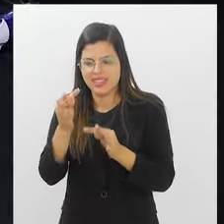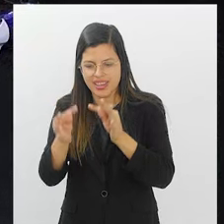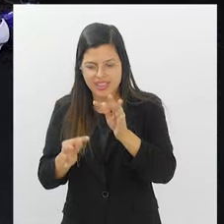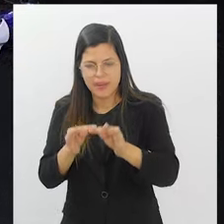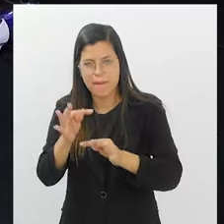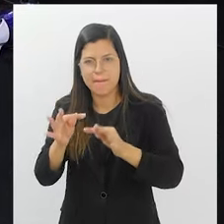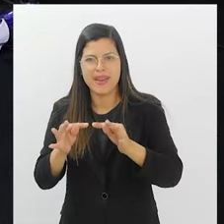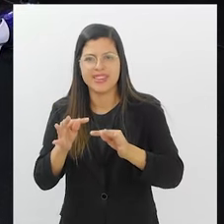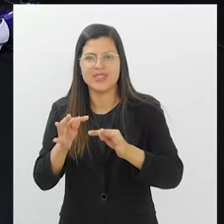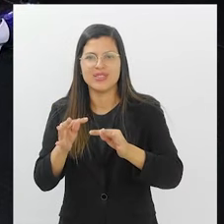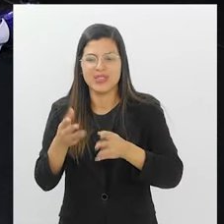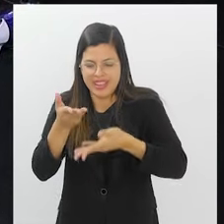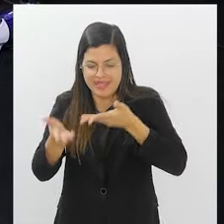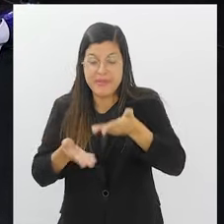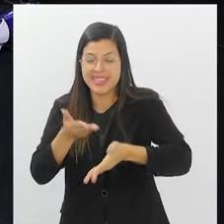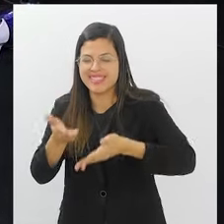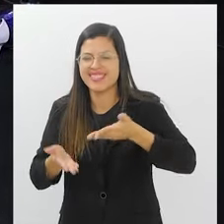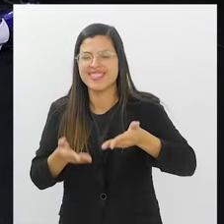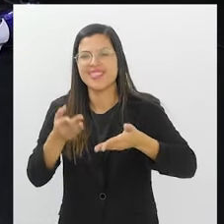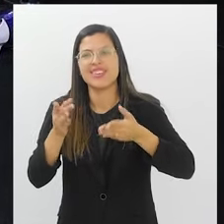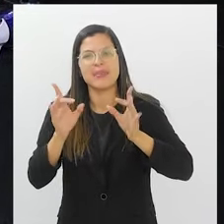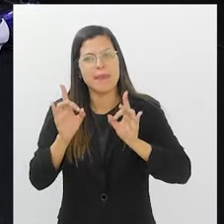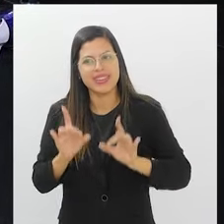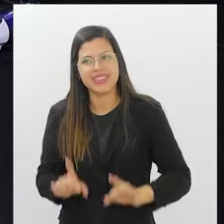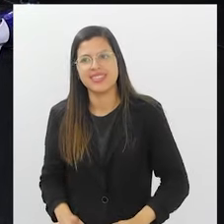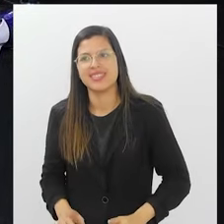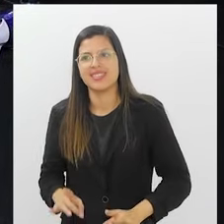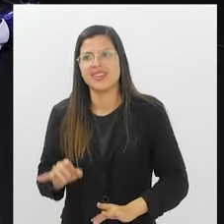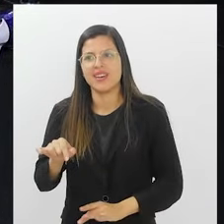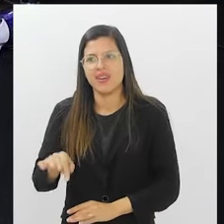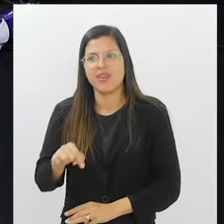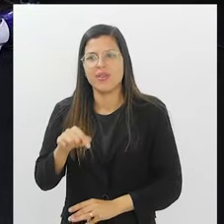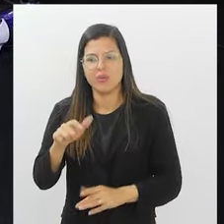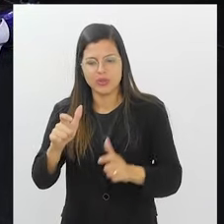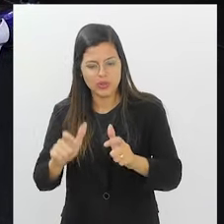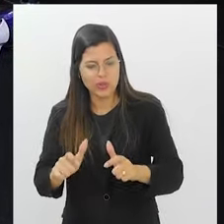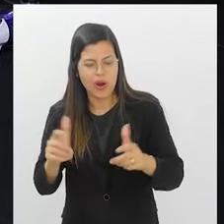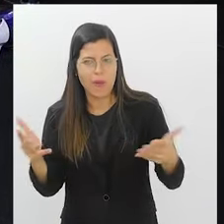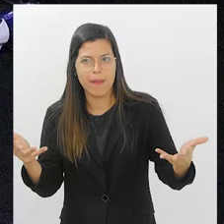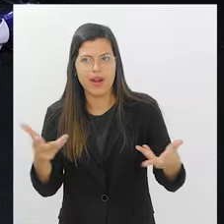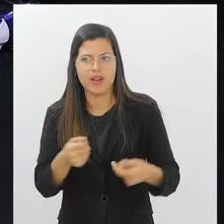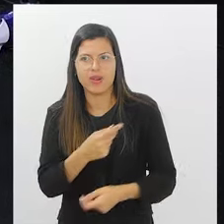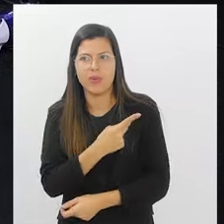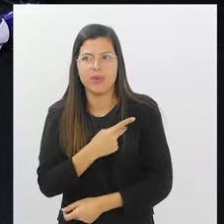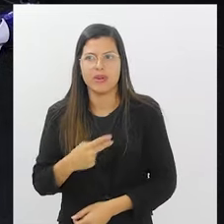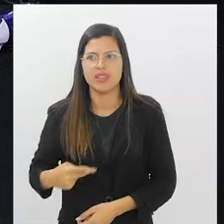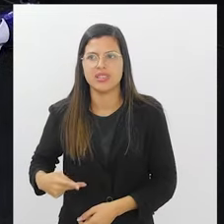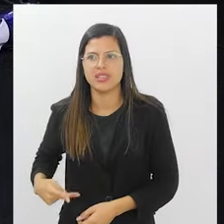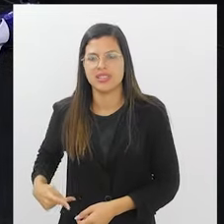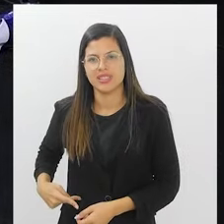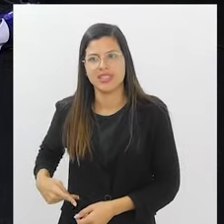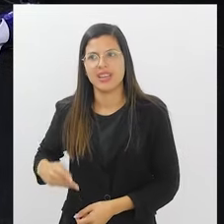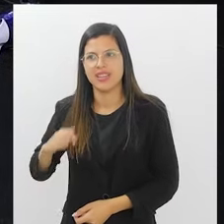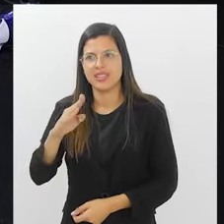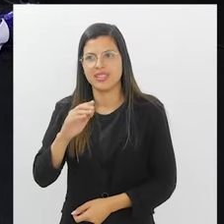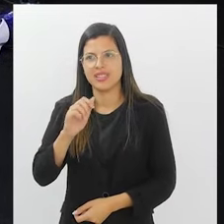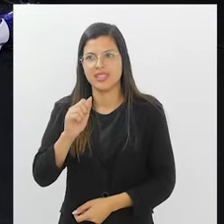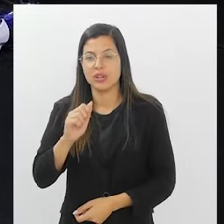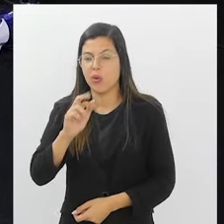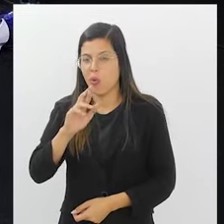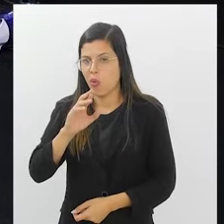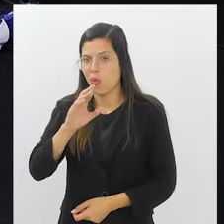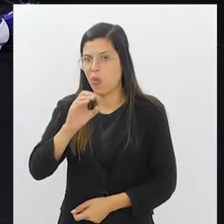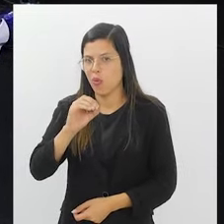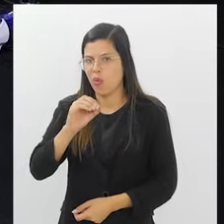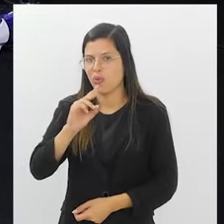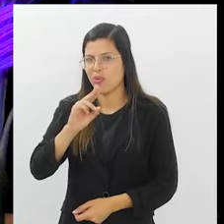aqui a gente, né, por esse espaço maravilhoso aqui, através do nosso presidente Barcelar, né, que deu essa